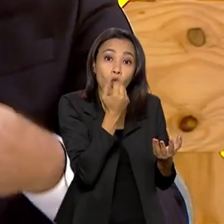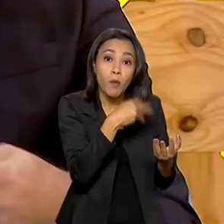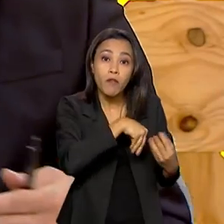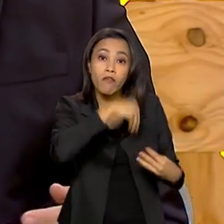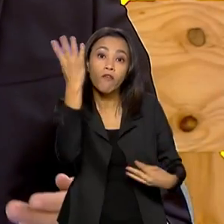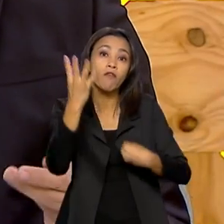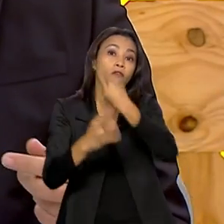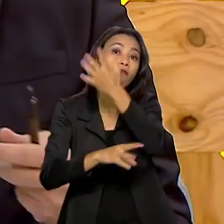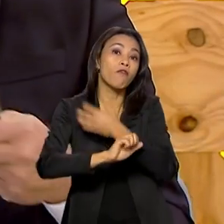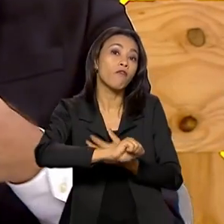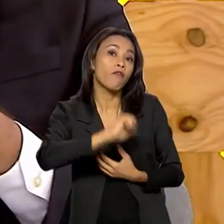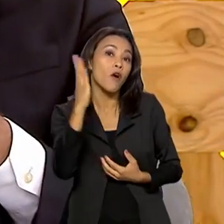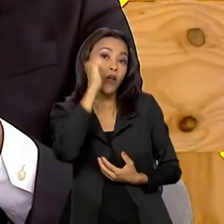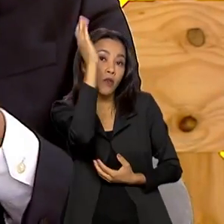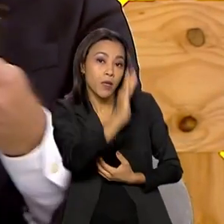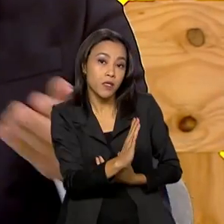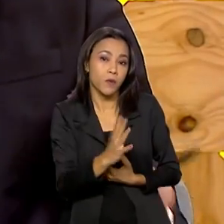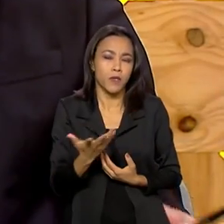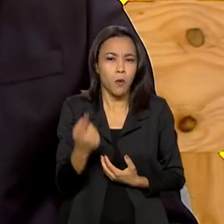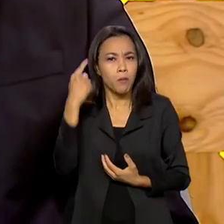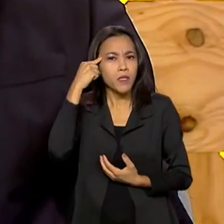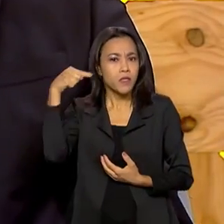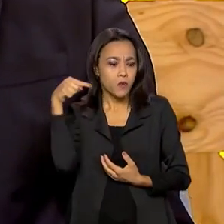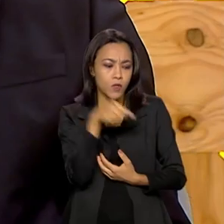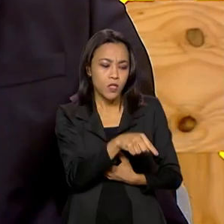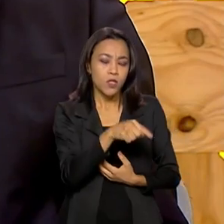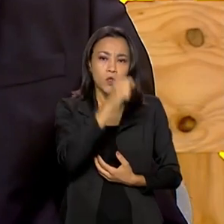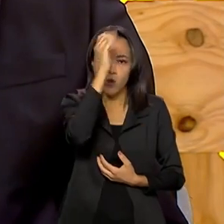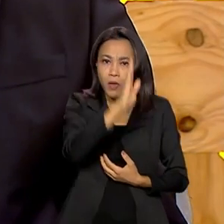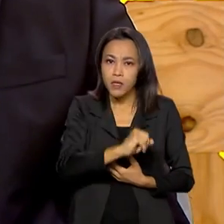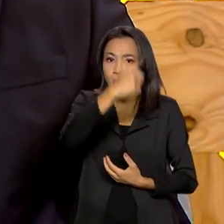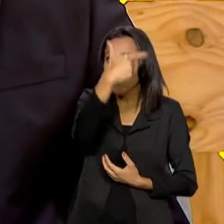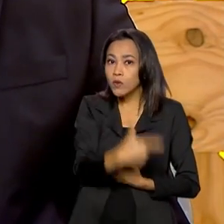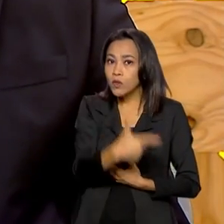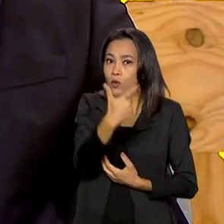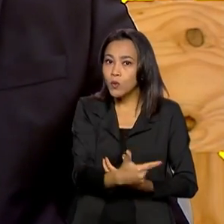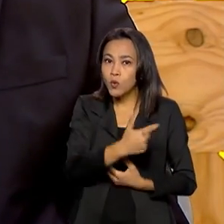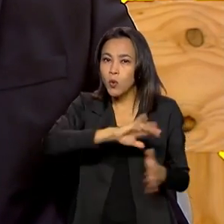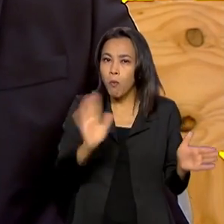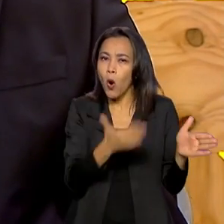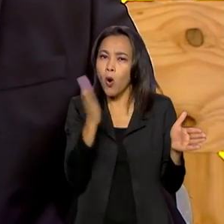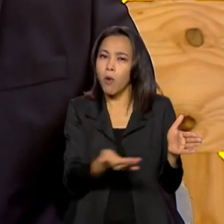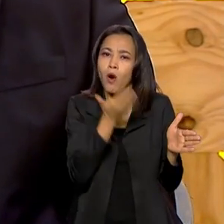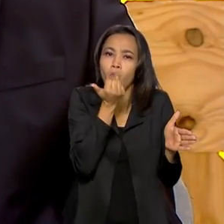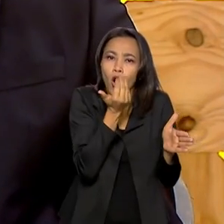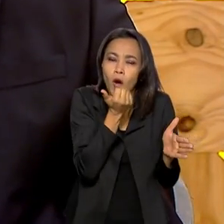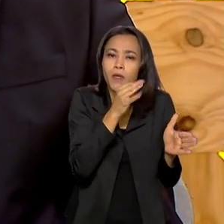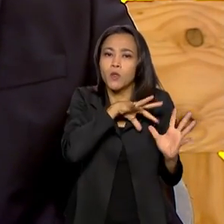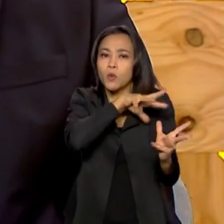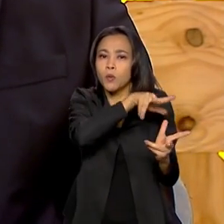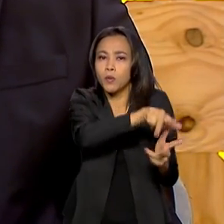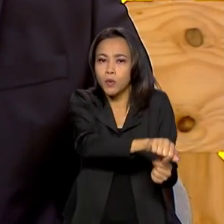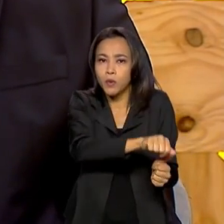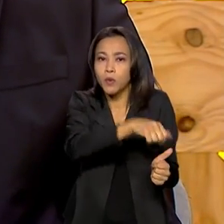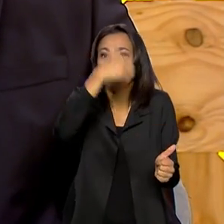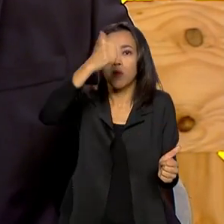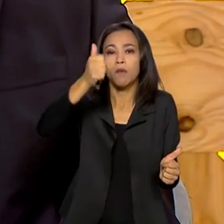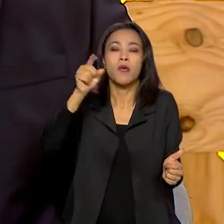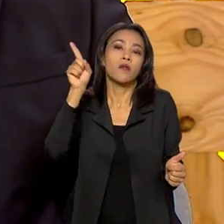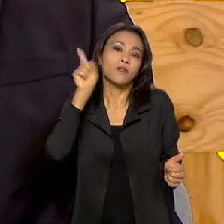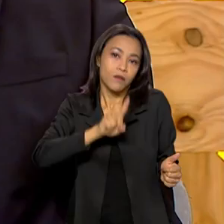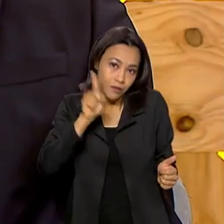questão do agronegócio o Brasil é o segundo maior produtor de alimentos do mundo só fica atrás dos Estados Unidos segundo a as nações